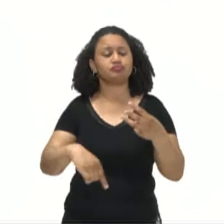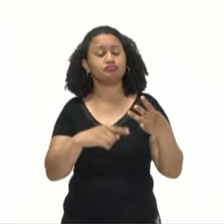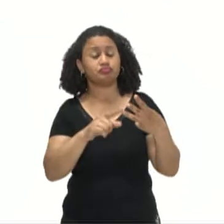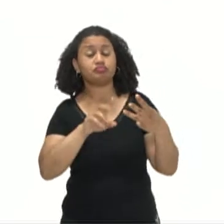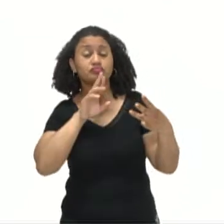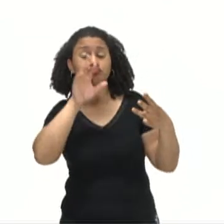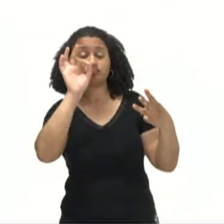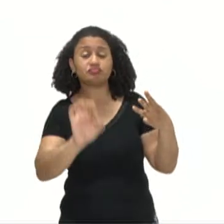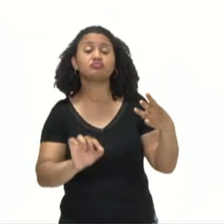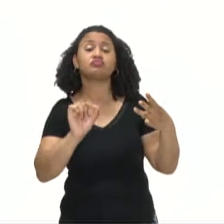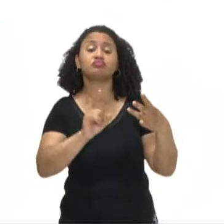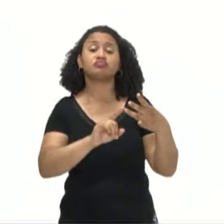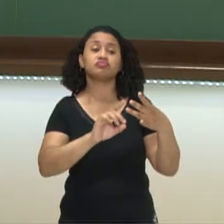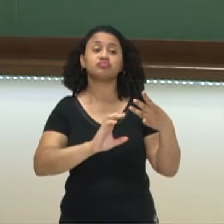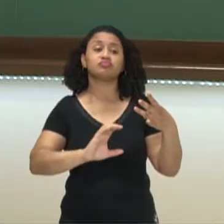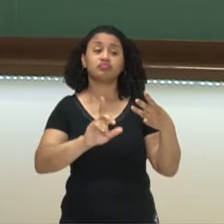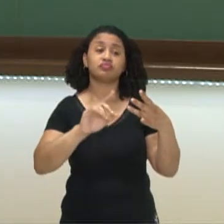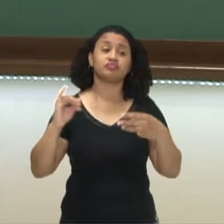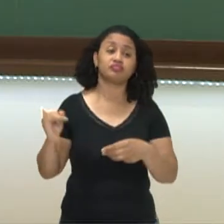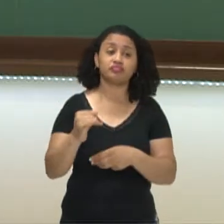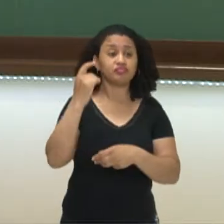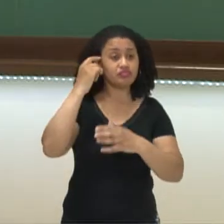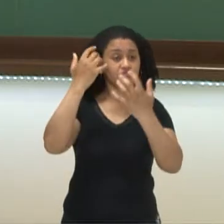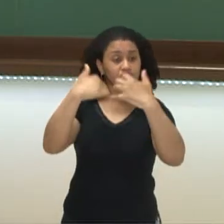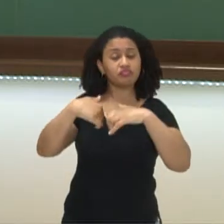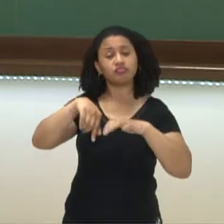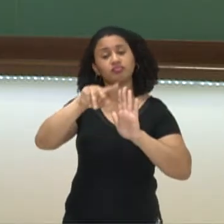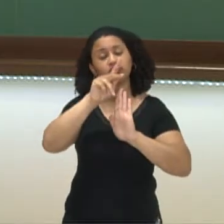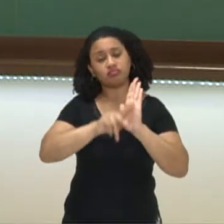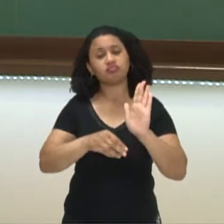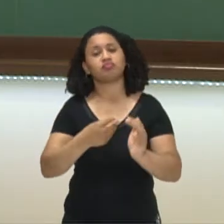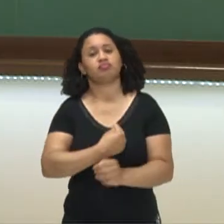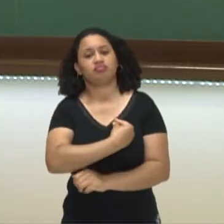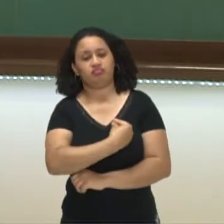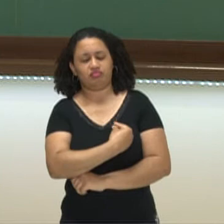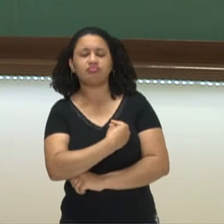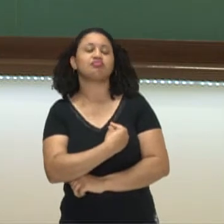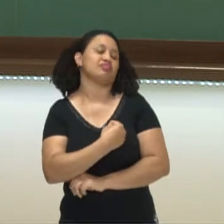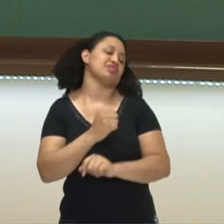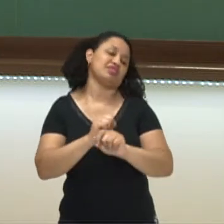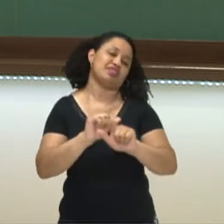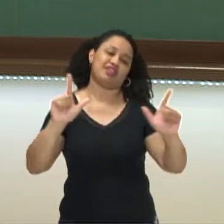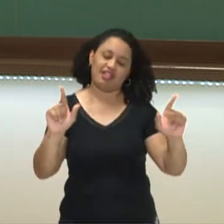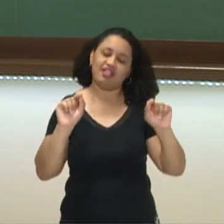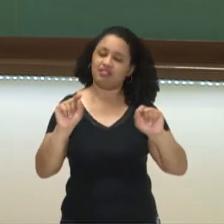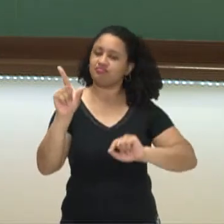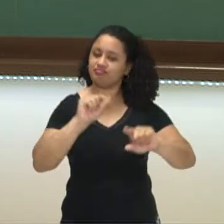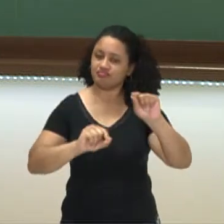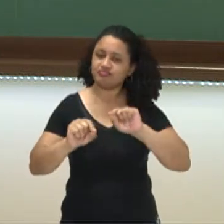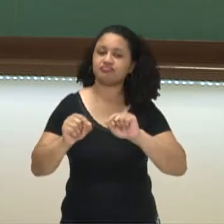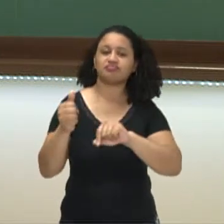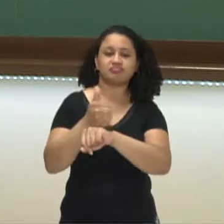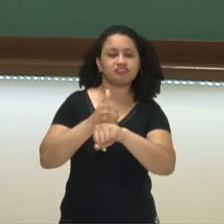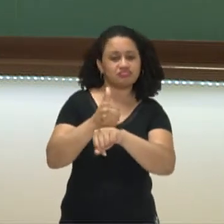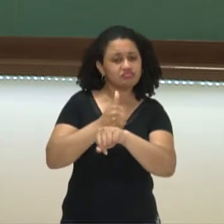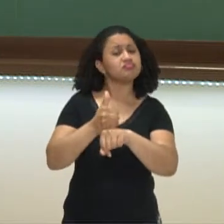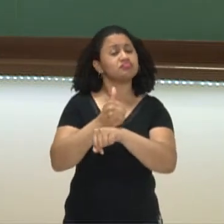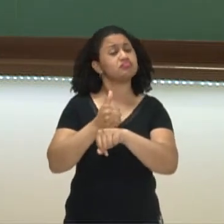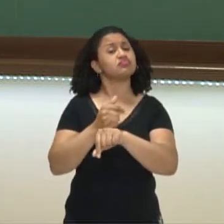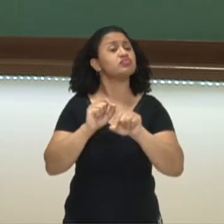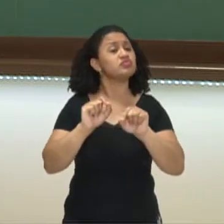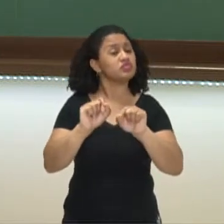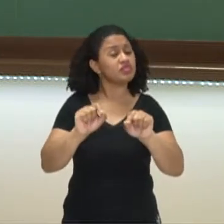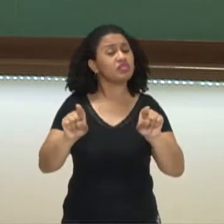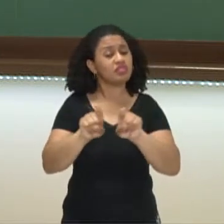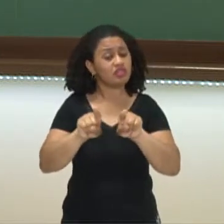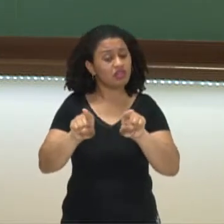a alternativa correta é importante pensar no nosso projeto de vida. E claro, a escolha de atuação profissional